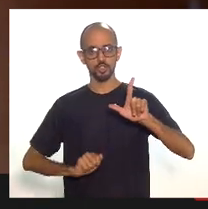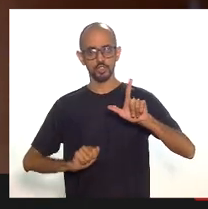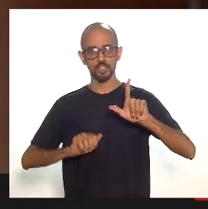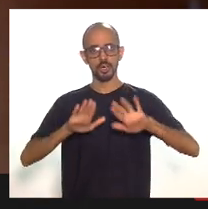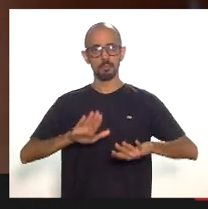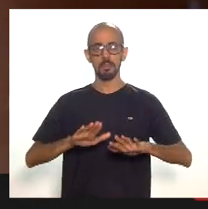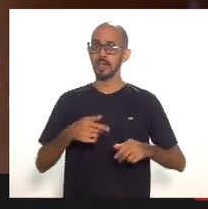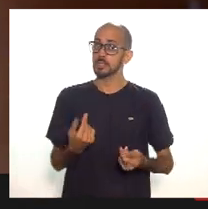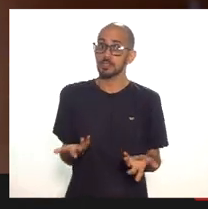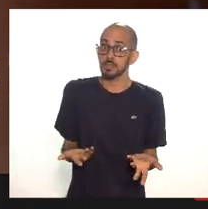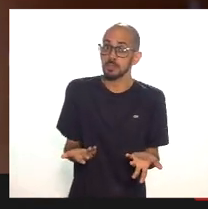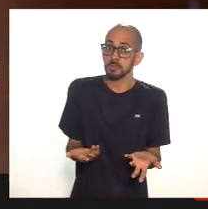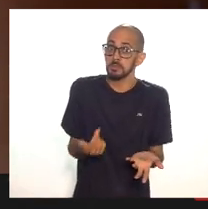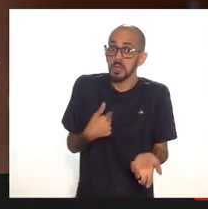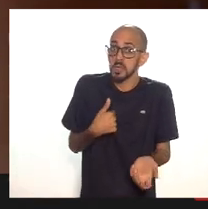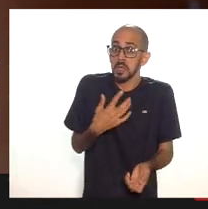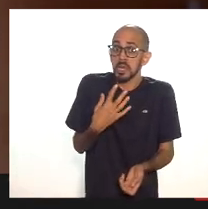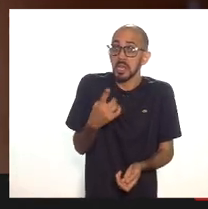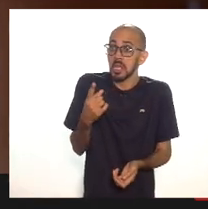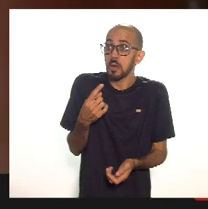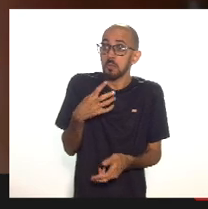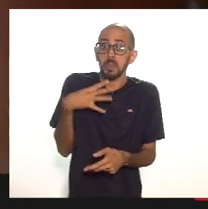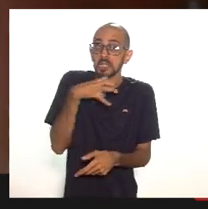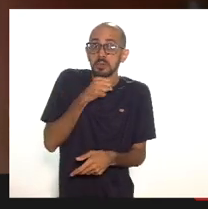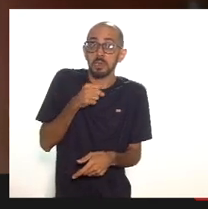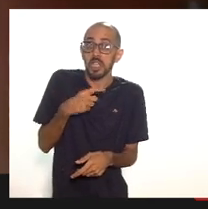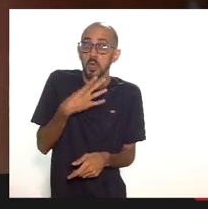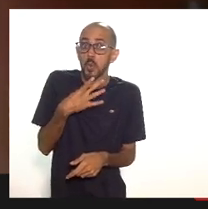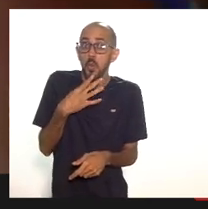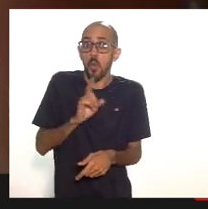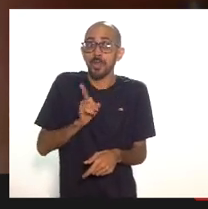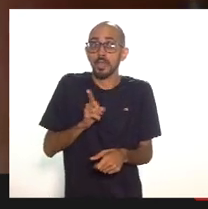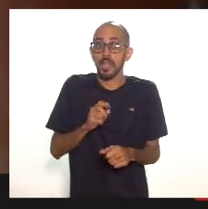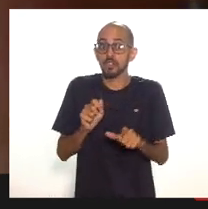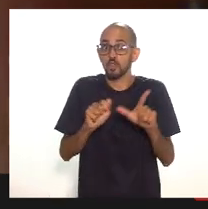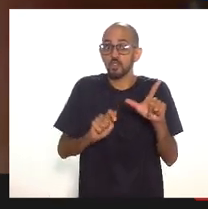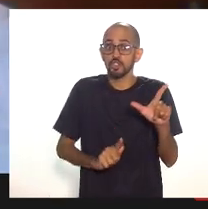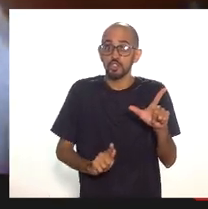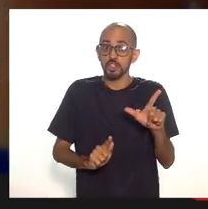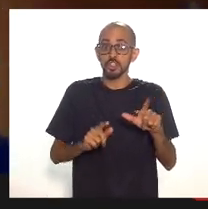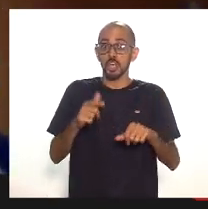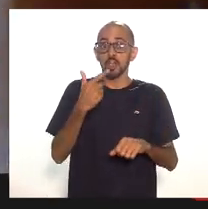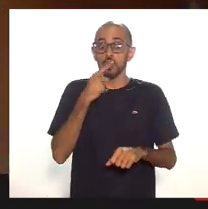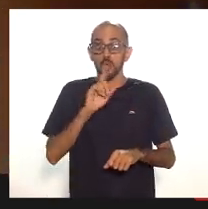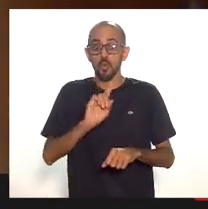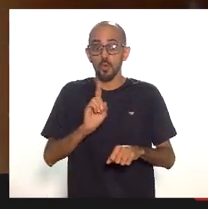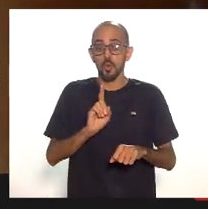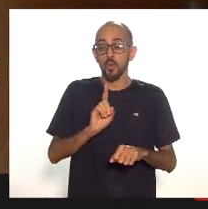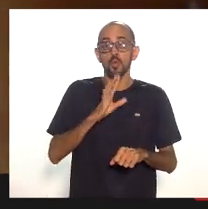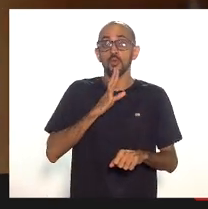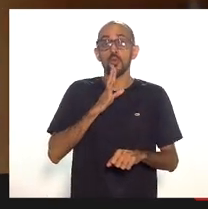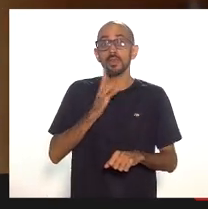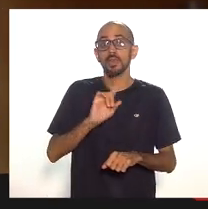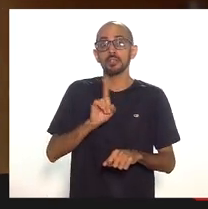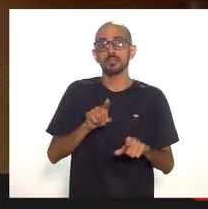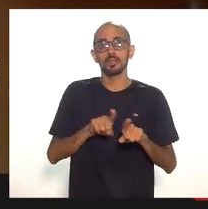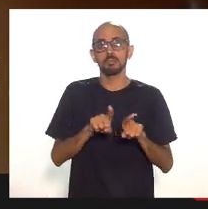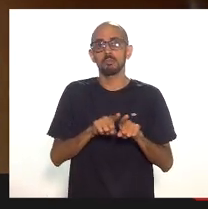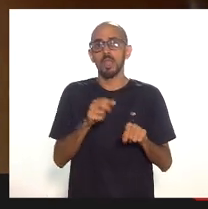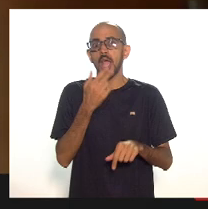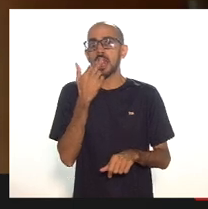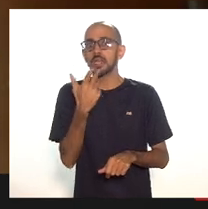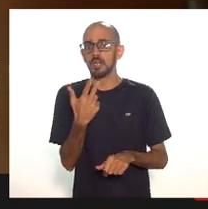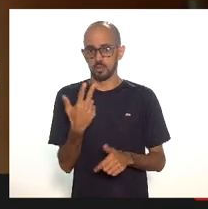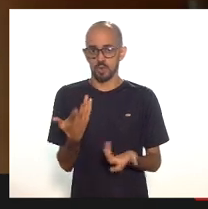na Assembleia, não conhece nem logística, nem estatística, nem linguística. Portanto, um desastre. Nesse sentido, eu queria perguntar o seguinte: que